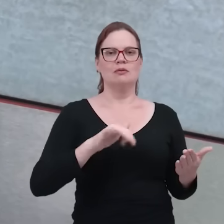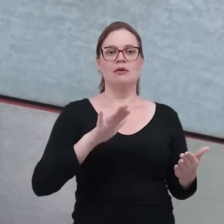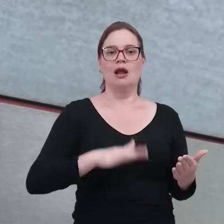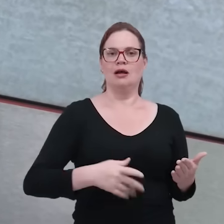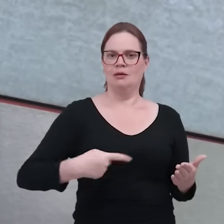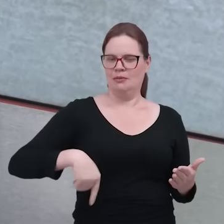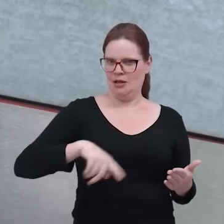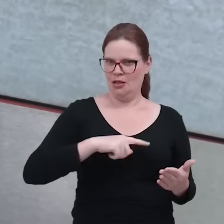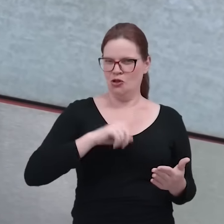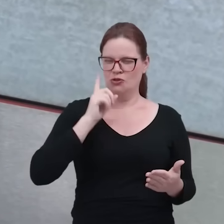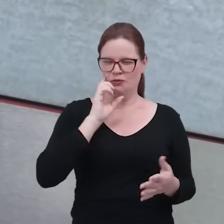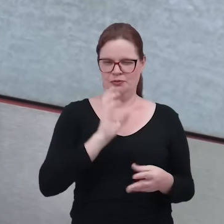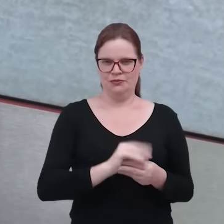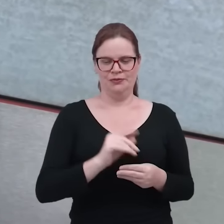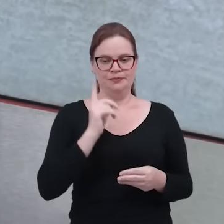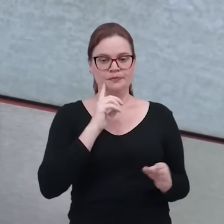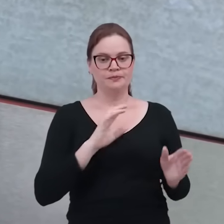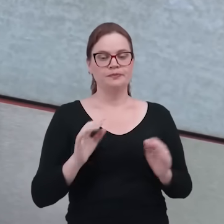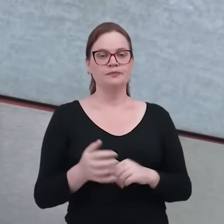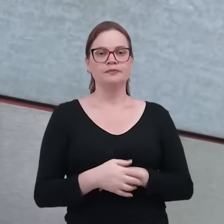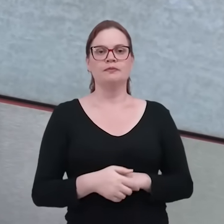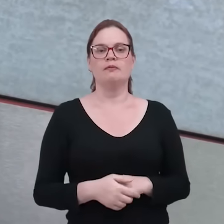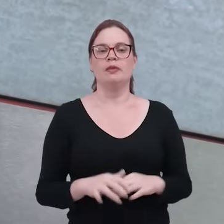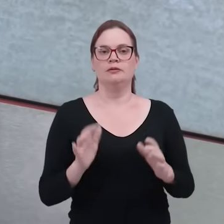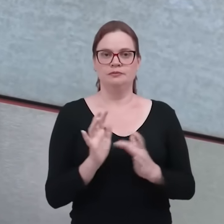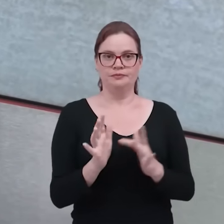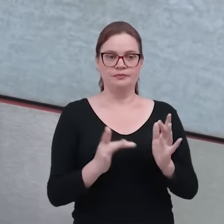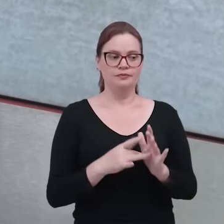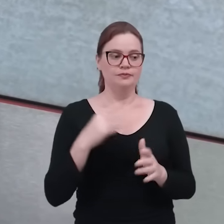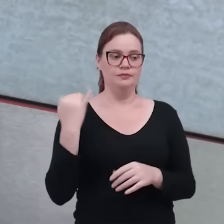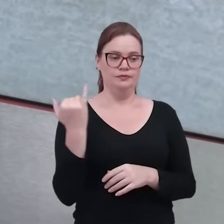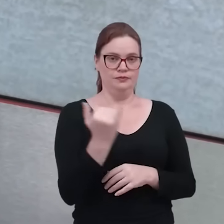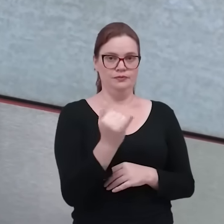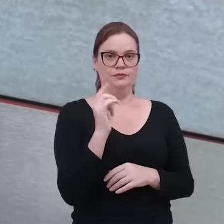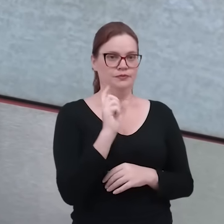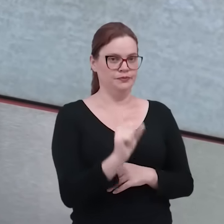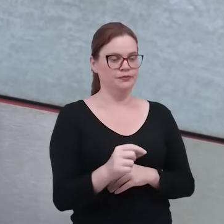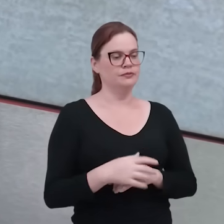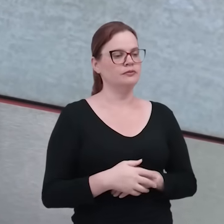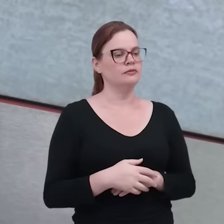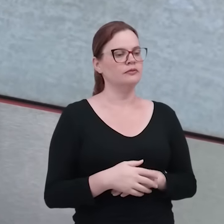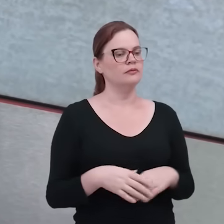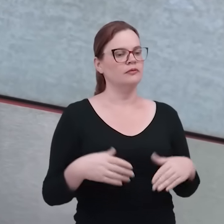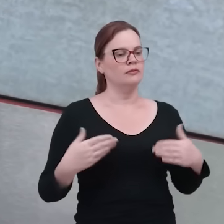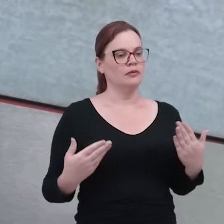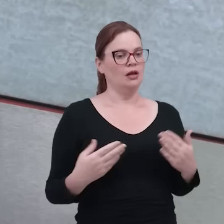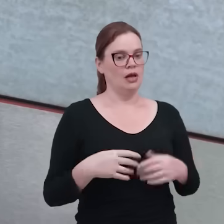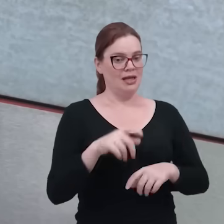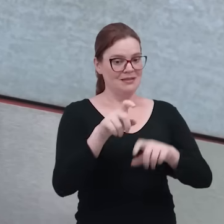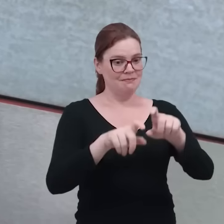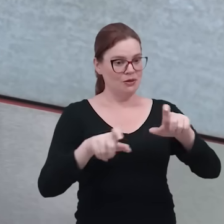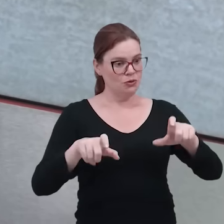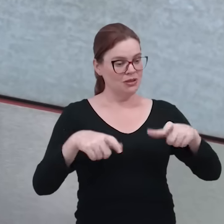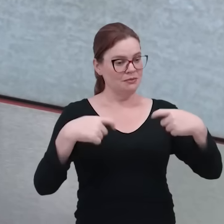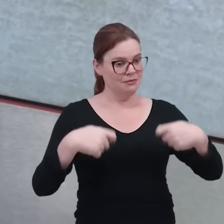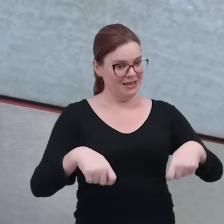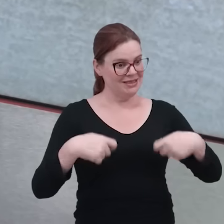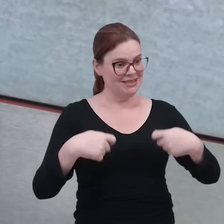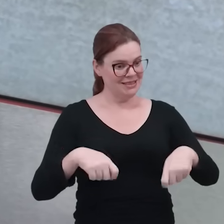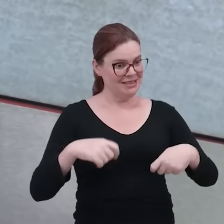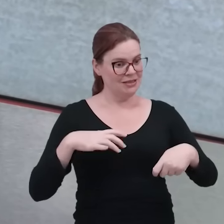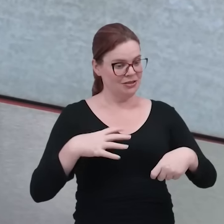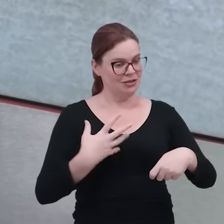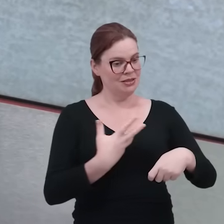para nós aqui neste mundo. Olha bem, o Senhor Jesus, ele afirmou também que aqueles que necessitam de salvação